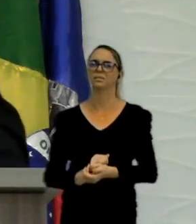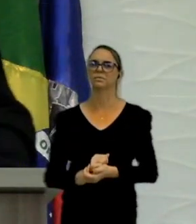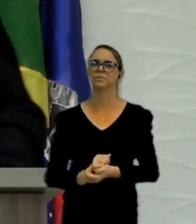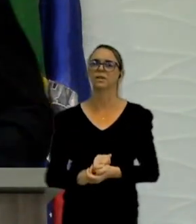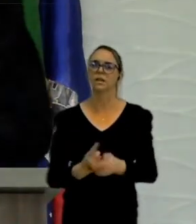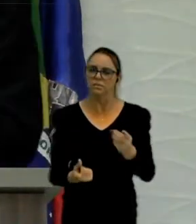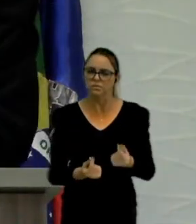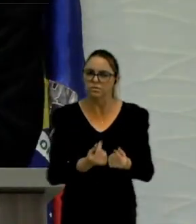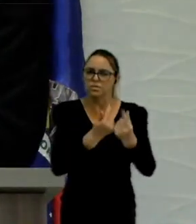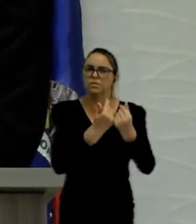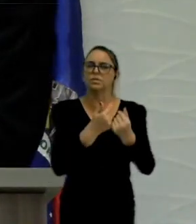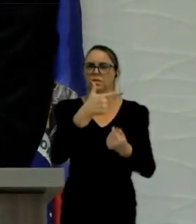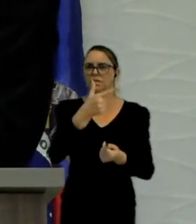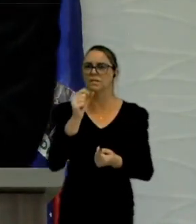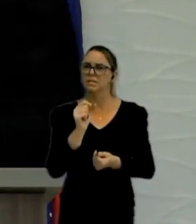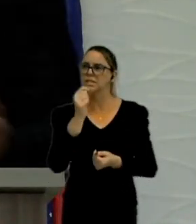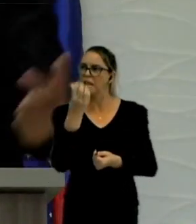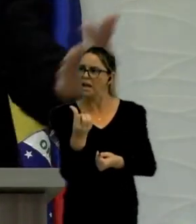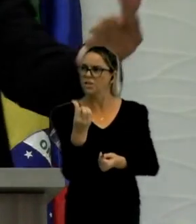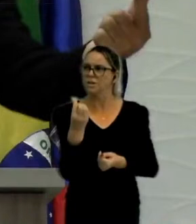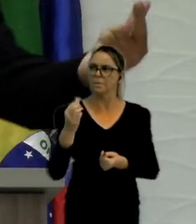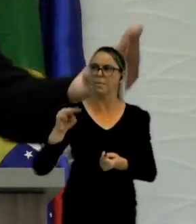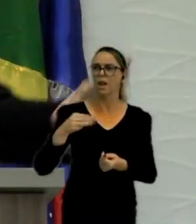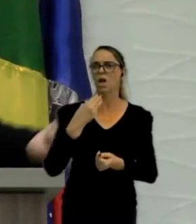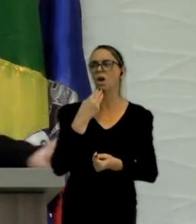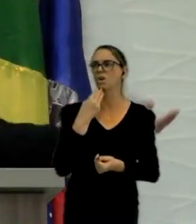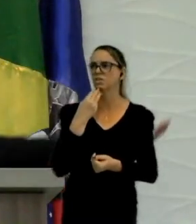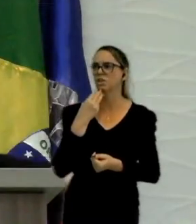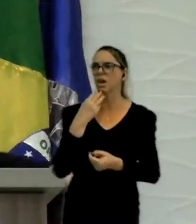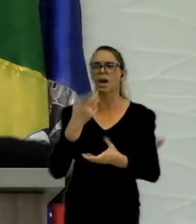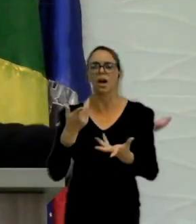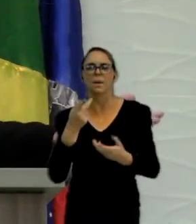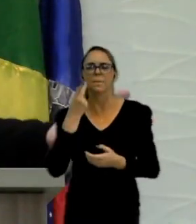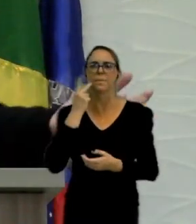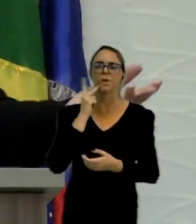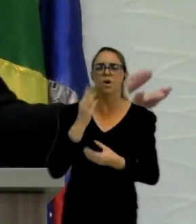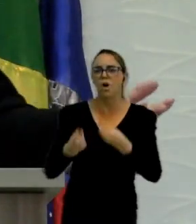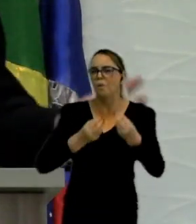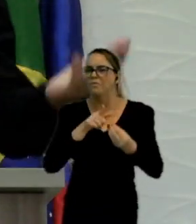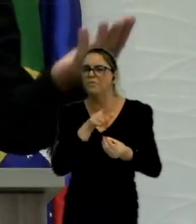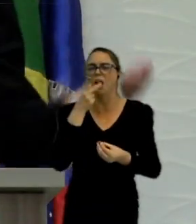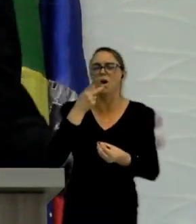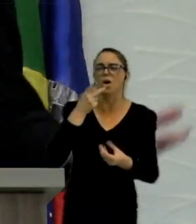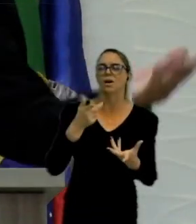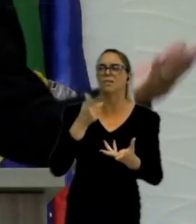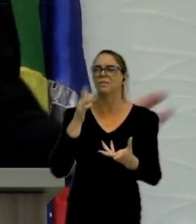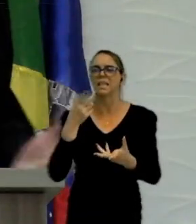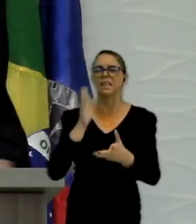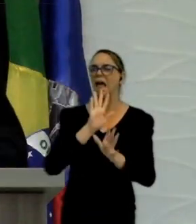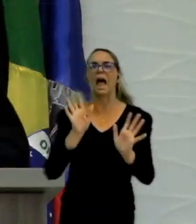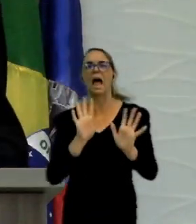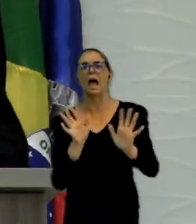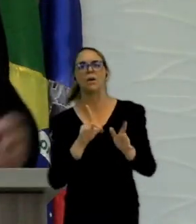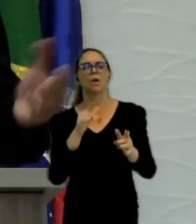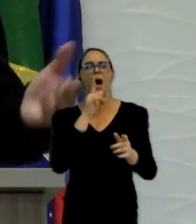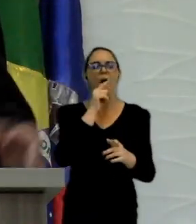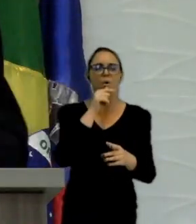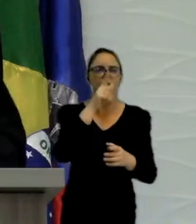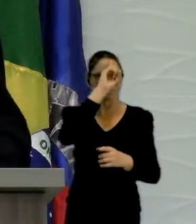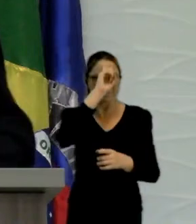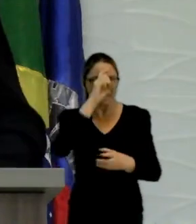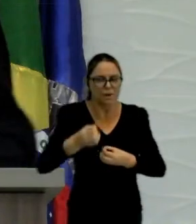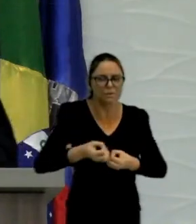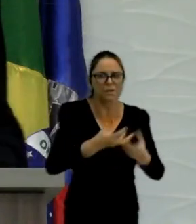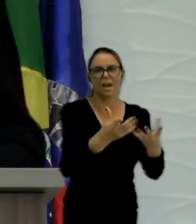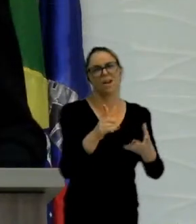orçamento de 206 milhões, Padre Fera, como é que o senhor vem para a tribuna dizer, não, aí vem outro vereador, não abastece porque tem que botar água no hospital.